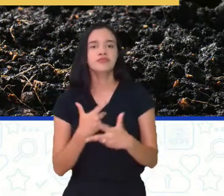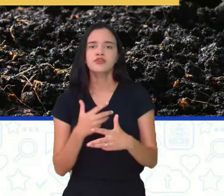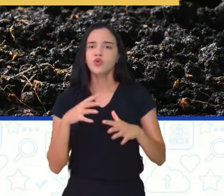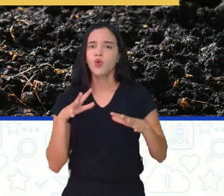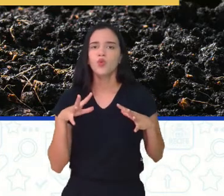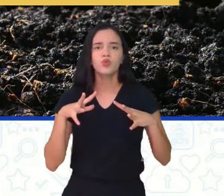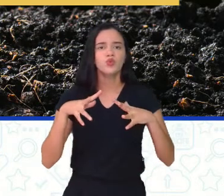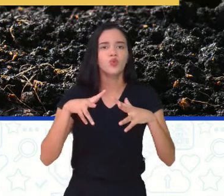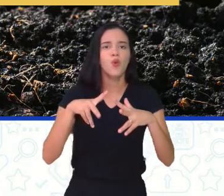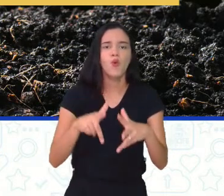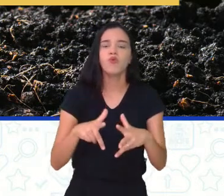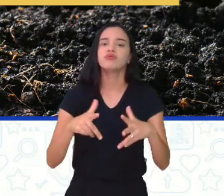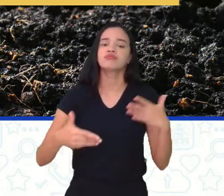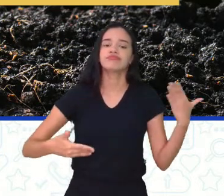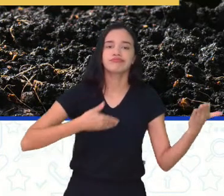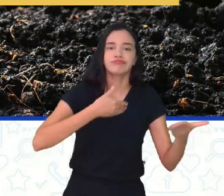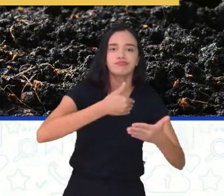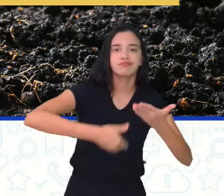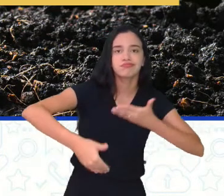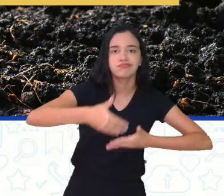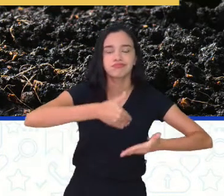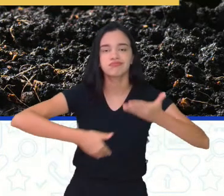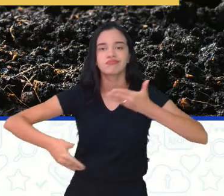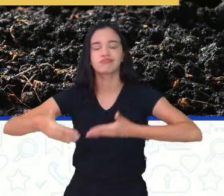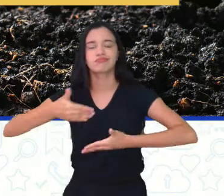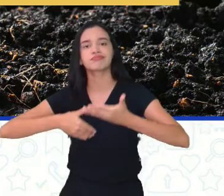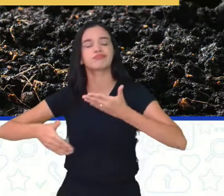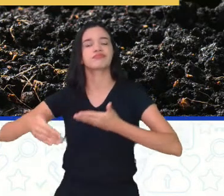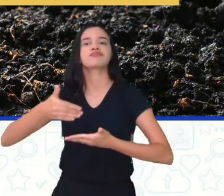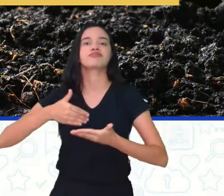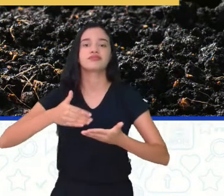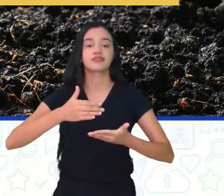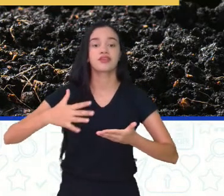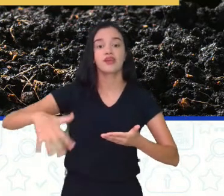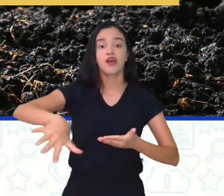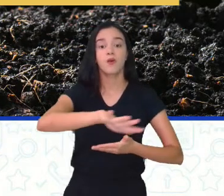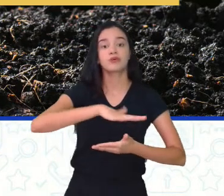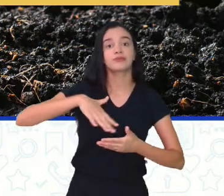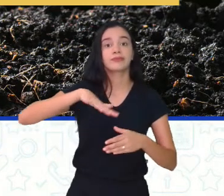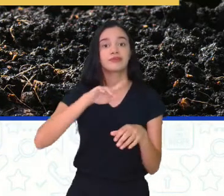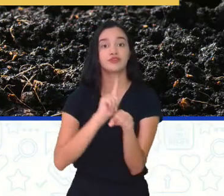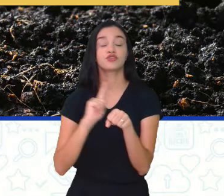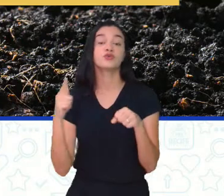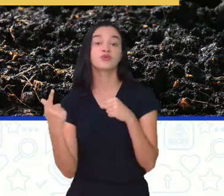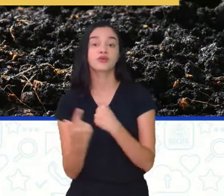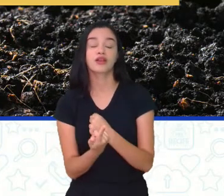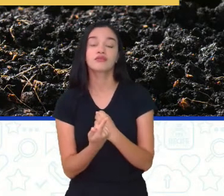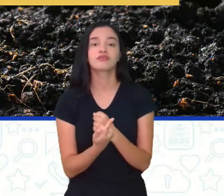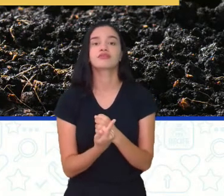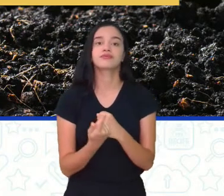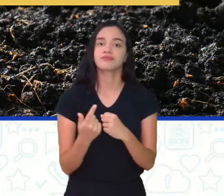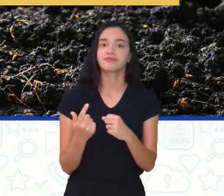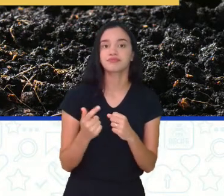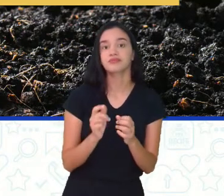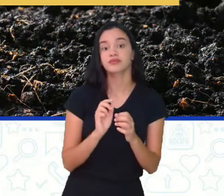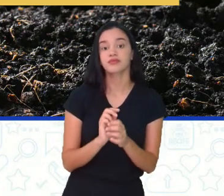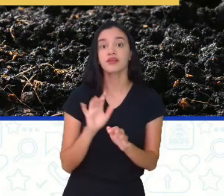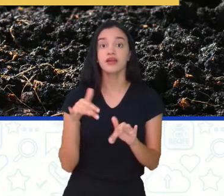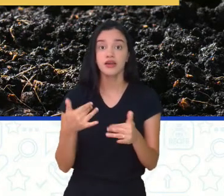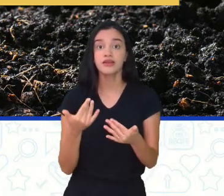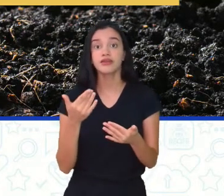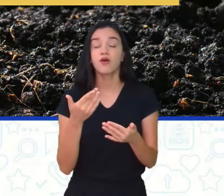todas essas inter-relações formam aí o espaço geográfico. Aí chega na questão, né?